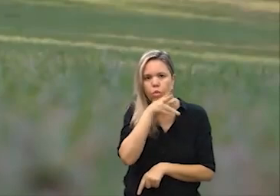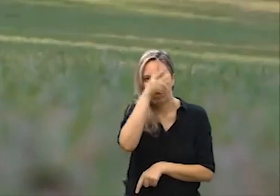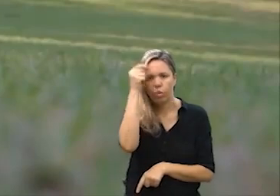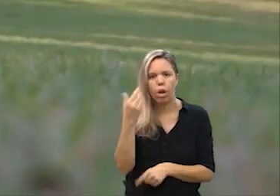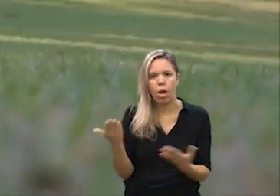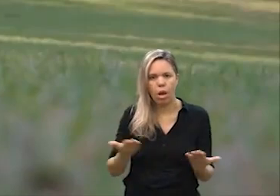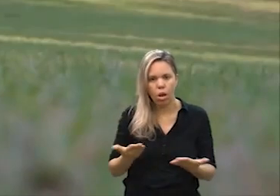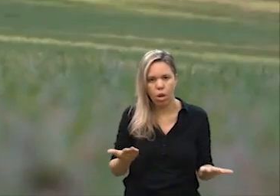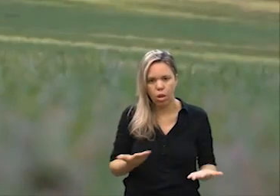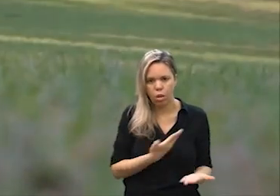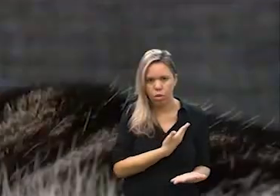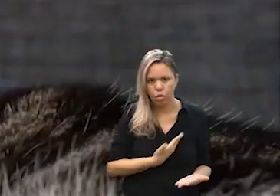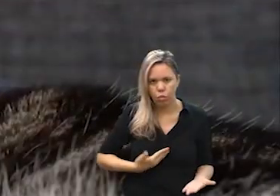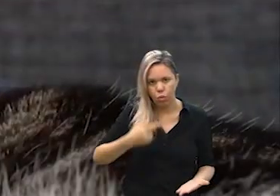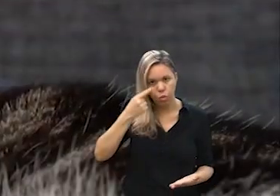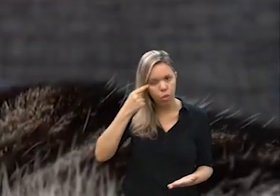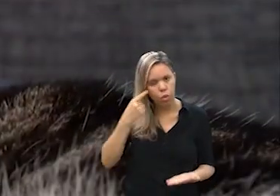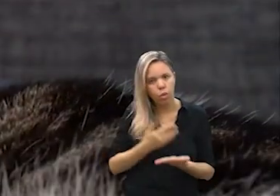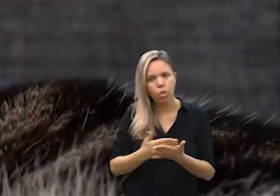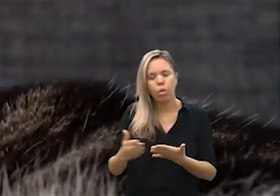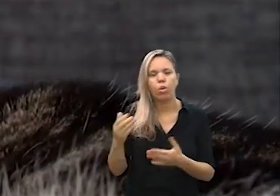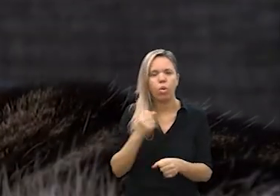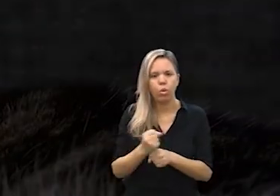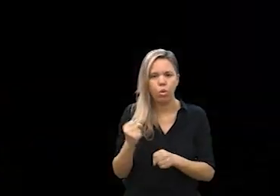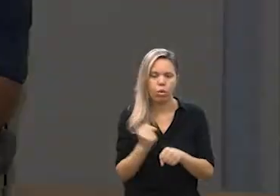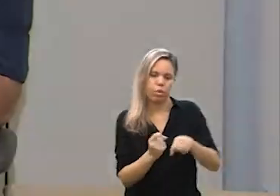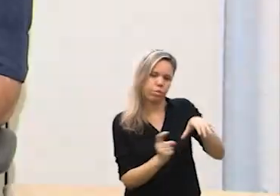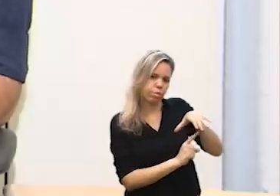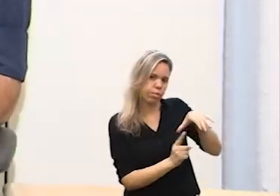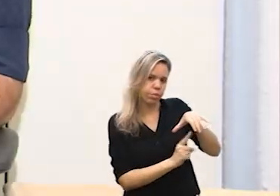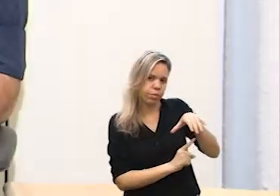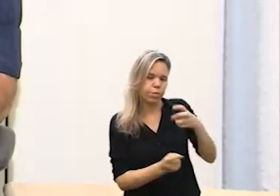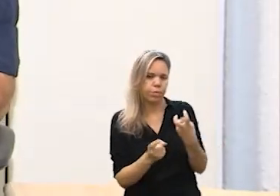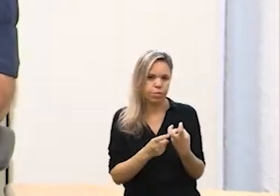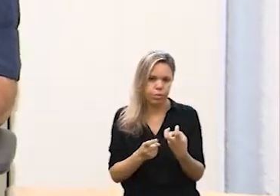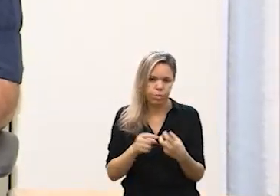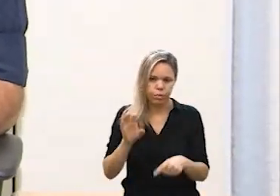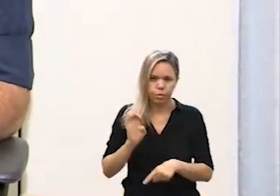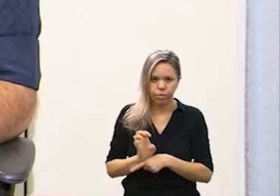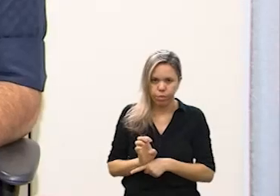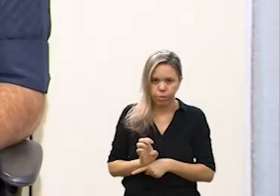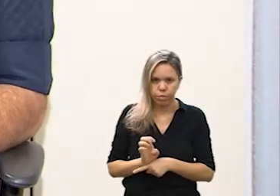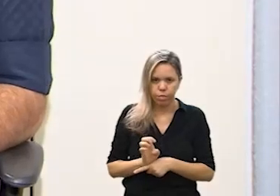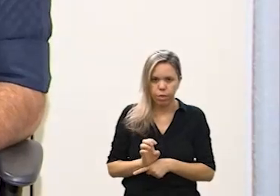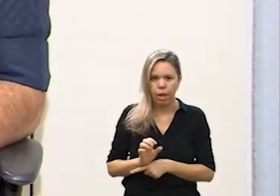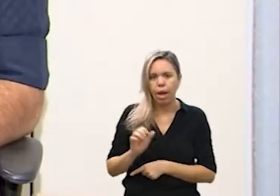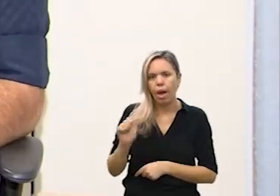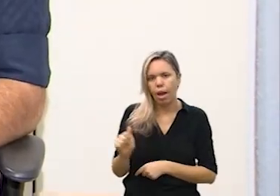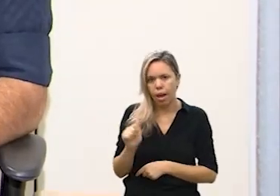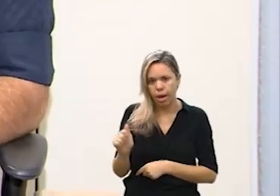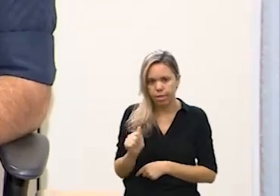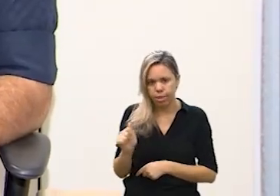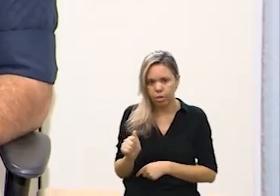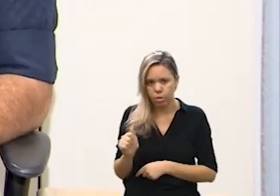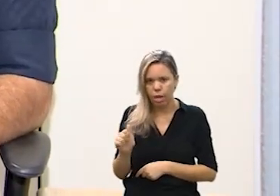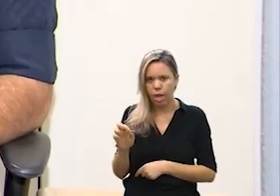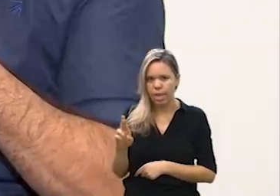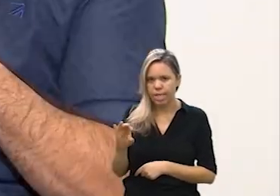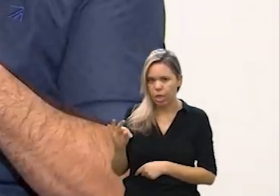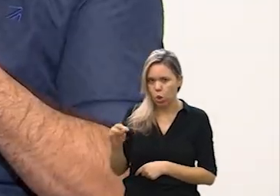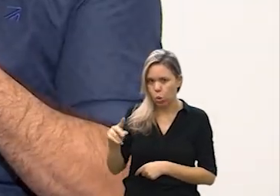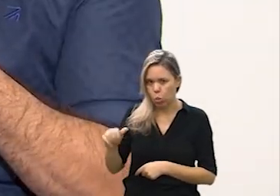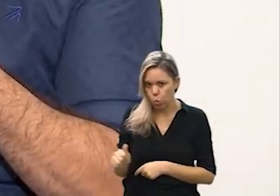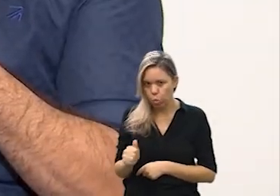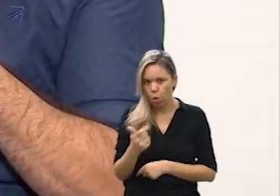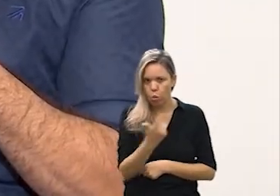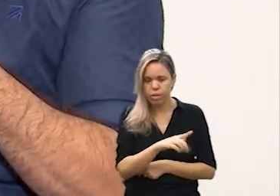veterinárias estaduais em Araçatuba e Votuporanga. O parlamentar fala do que o motivou a protocolar o documento.